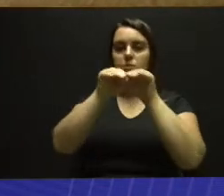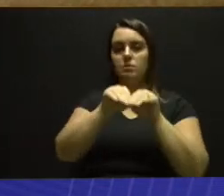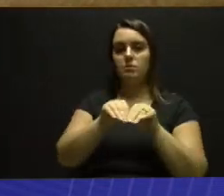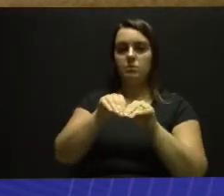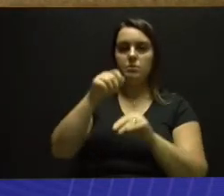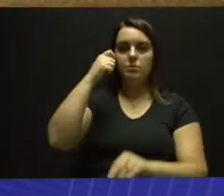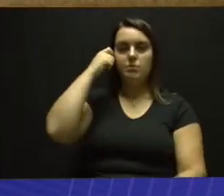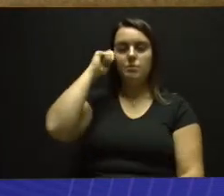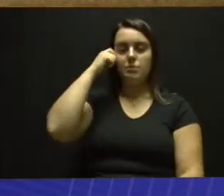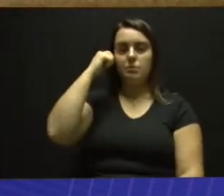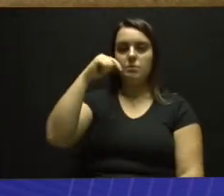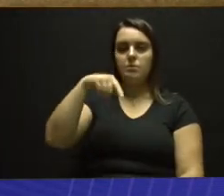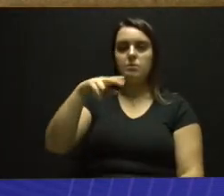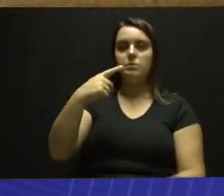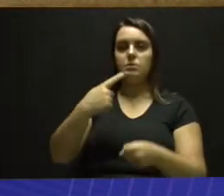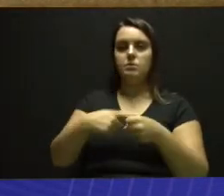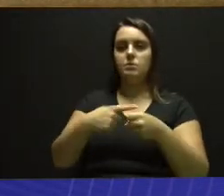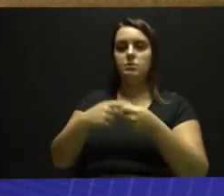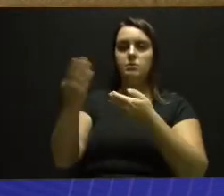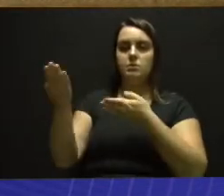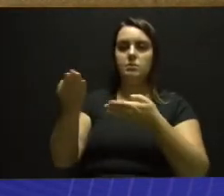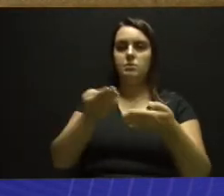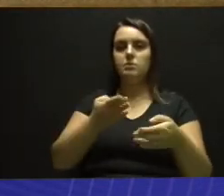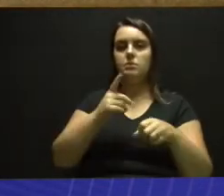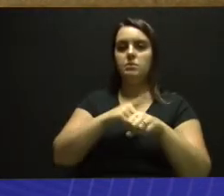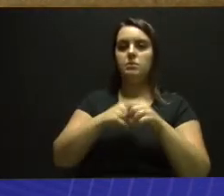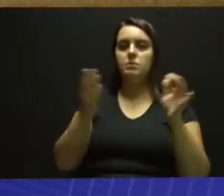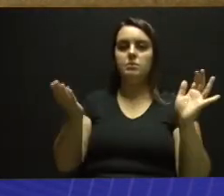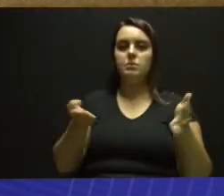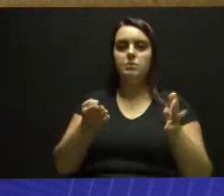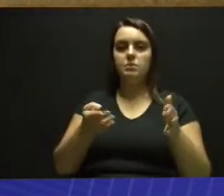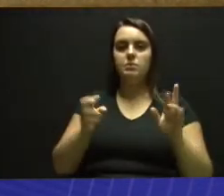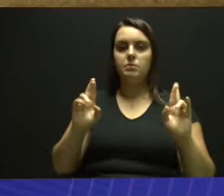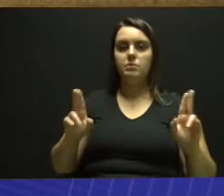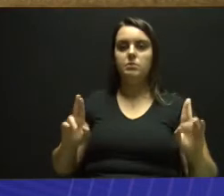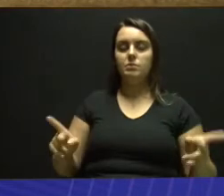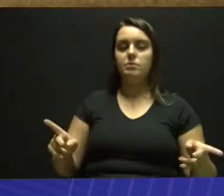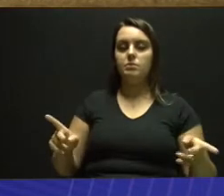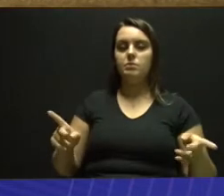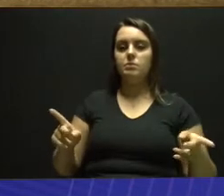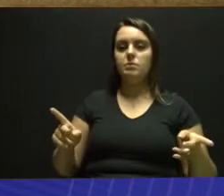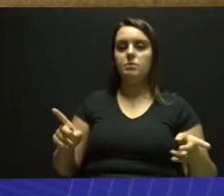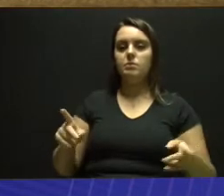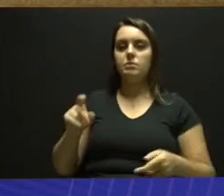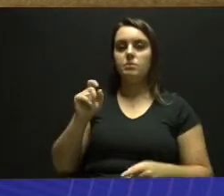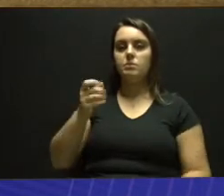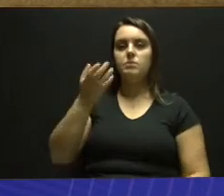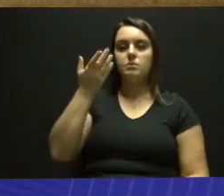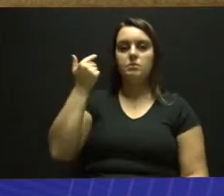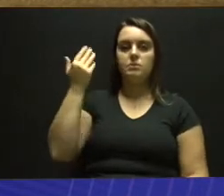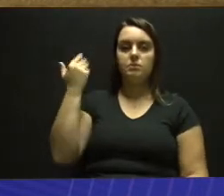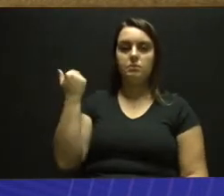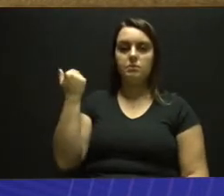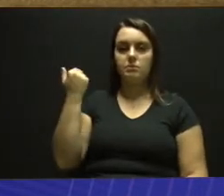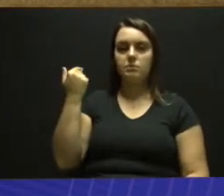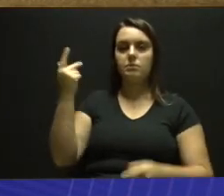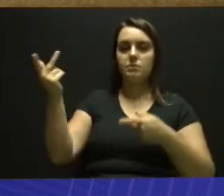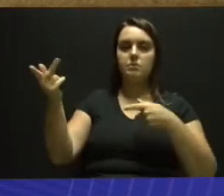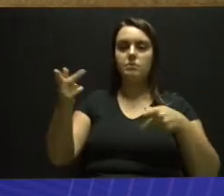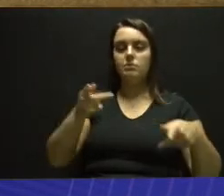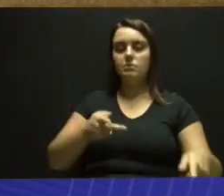município trazendo para os tempos atuais uma realidade diferente do que se era presenciado na